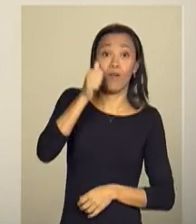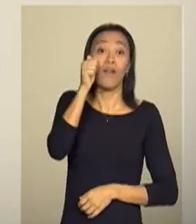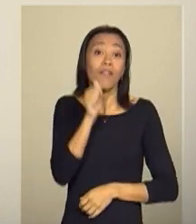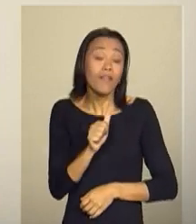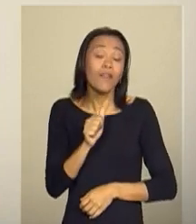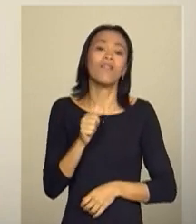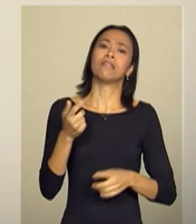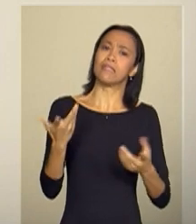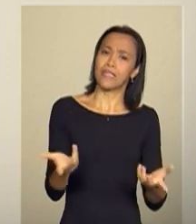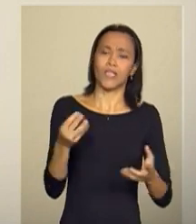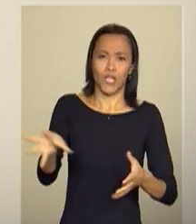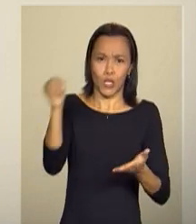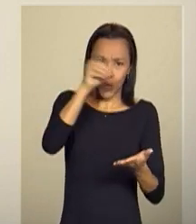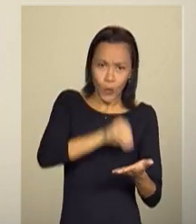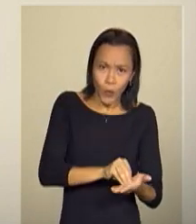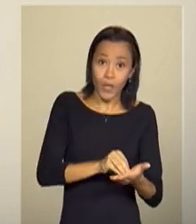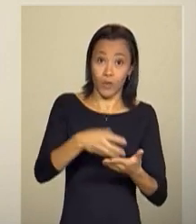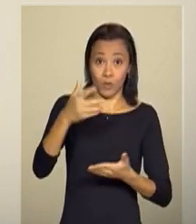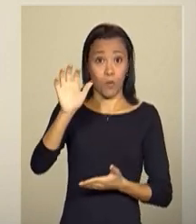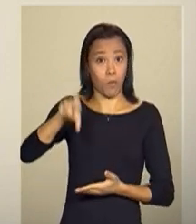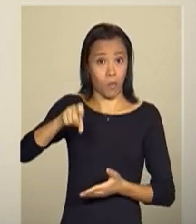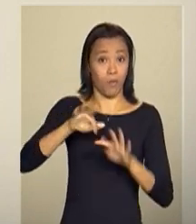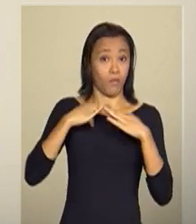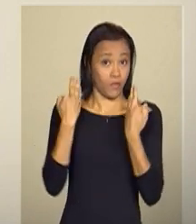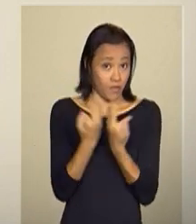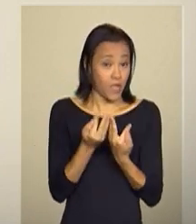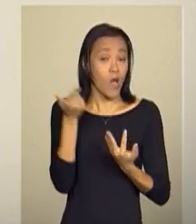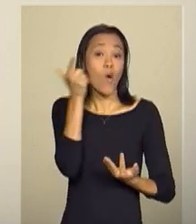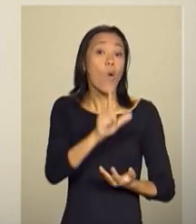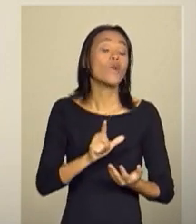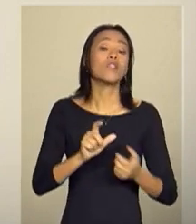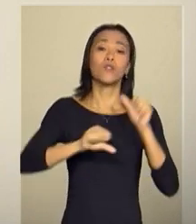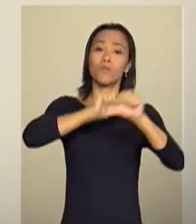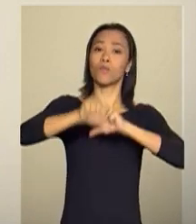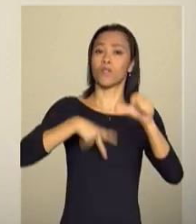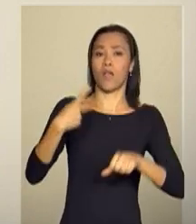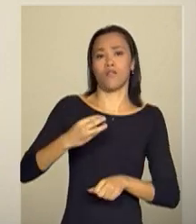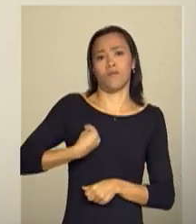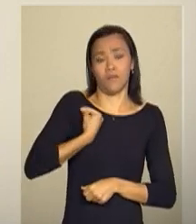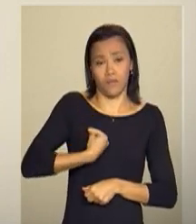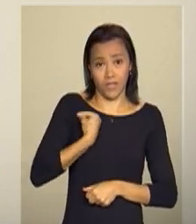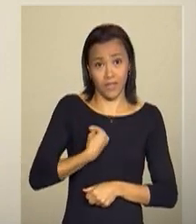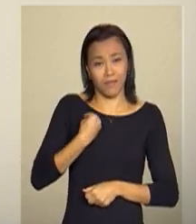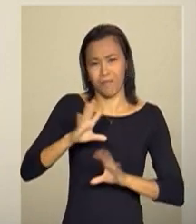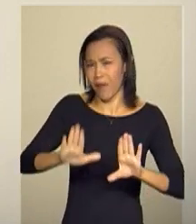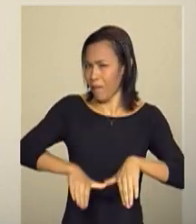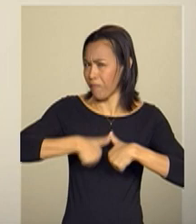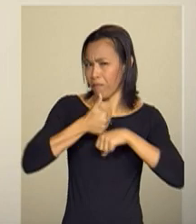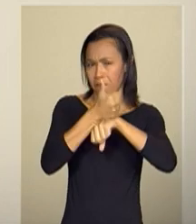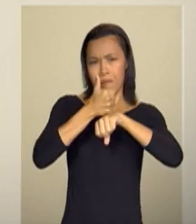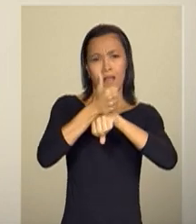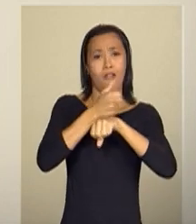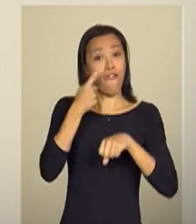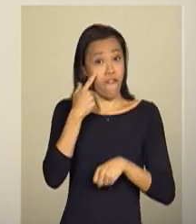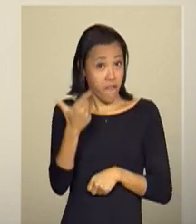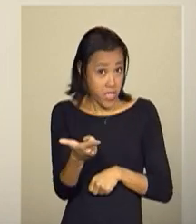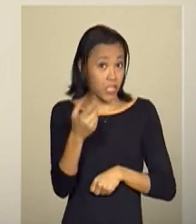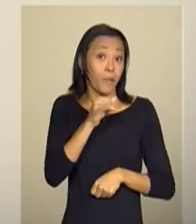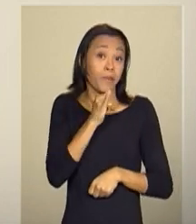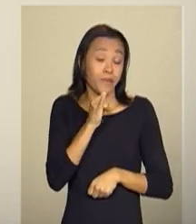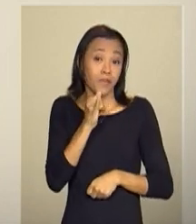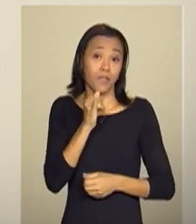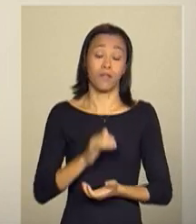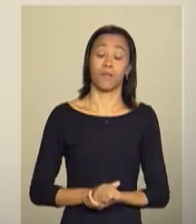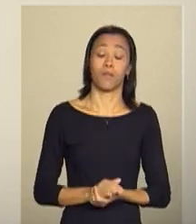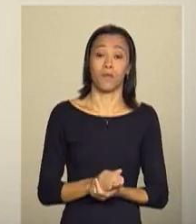mulheres que Ao serem incluídos no Bolsa Família conseguiram mudar o rumo de suas vidas para muito melhor veja você por